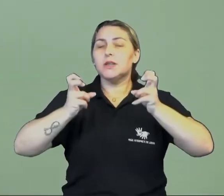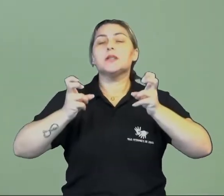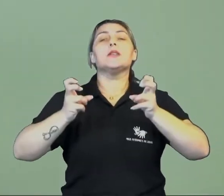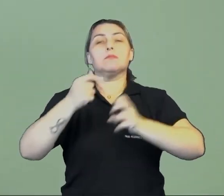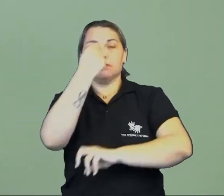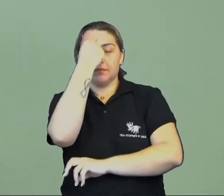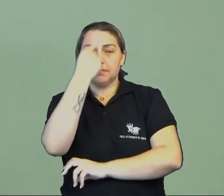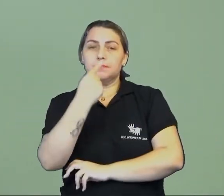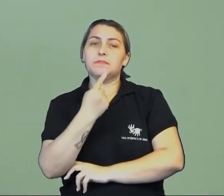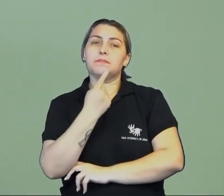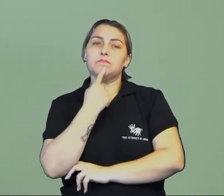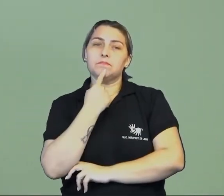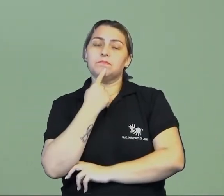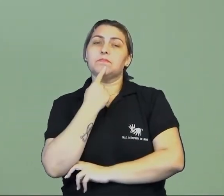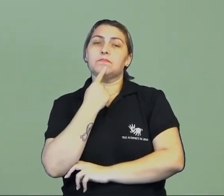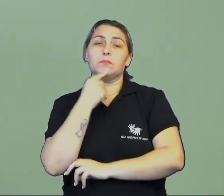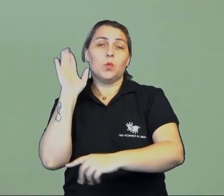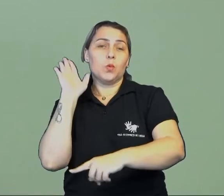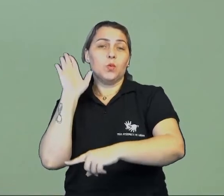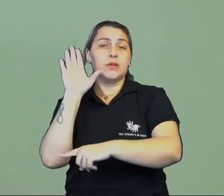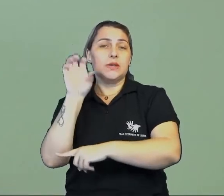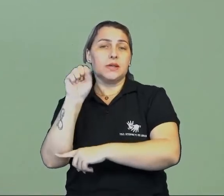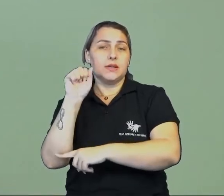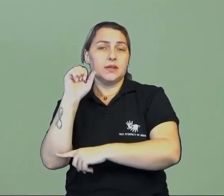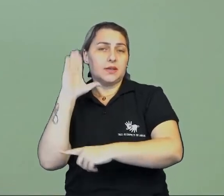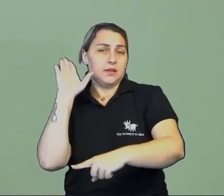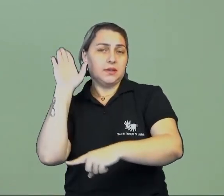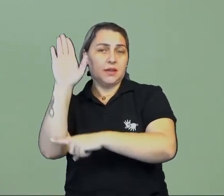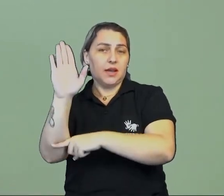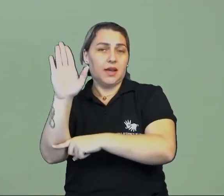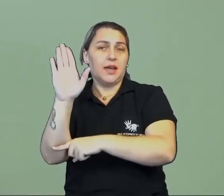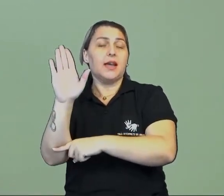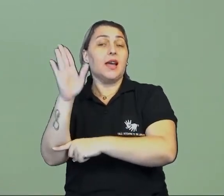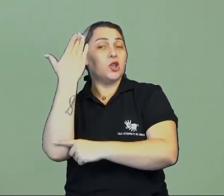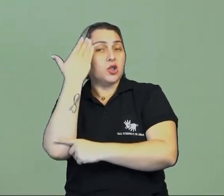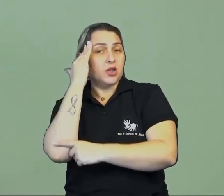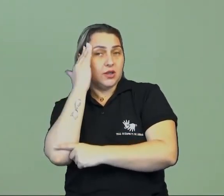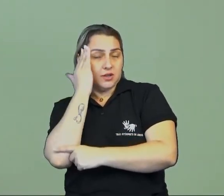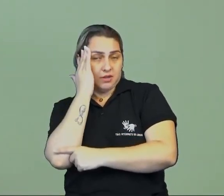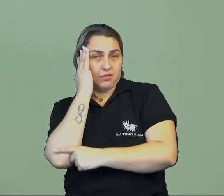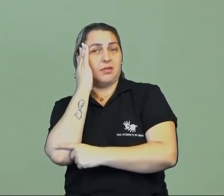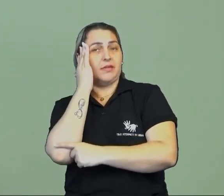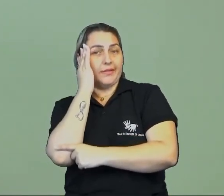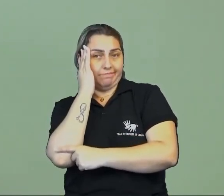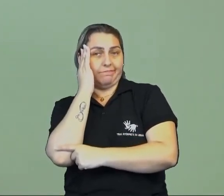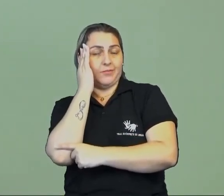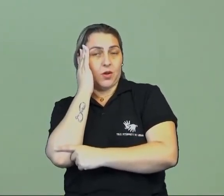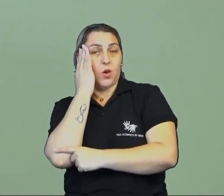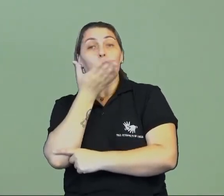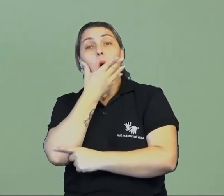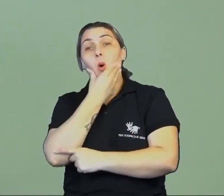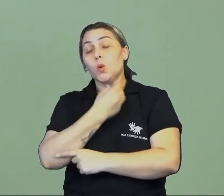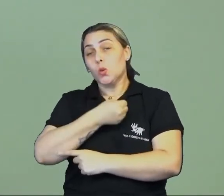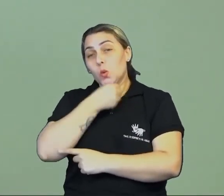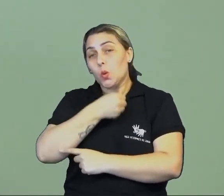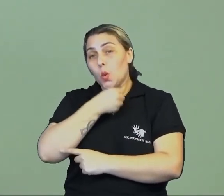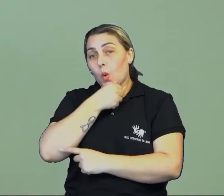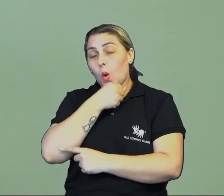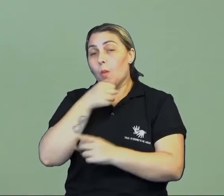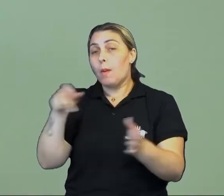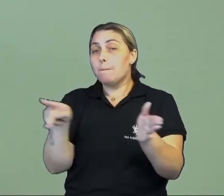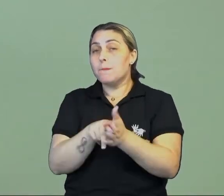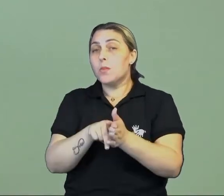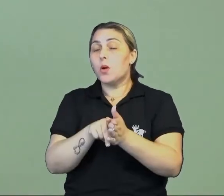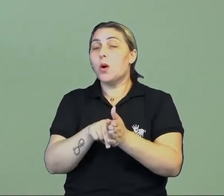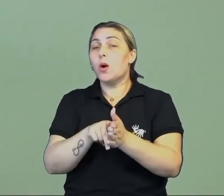imagem que o saca usado pelo jovem é de entender, de compreender. O saca, falado pelo